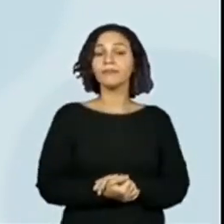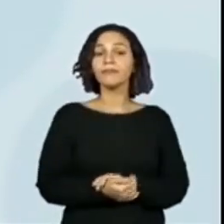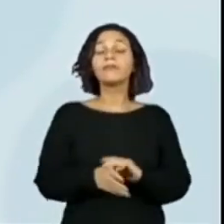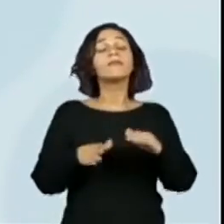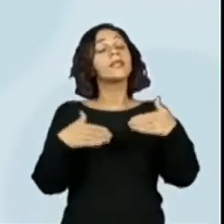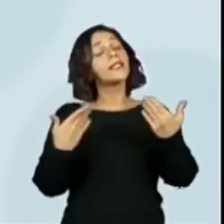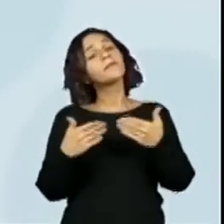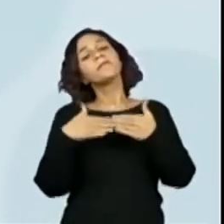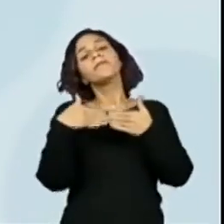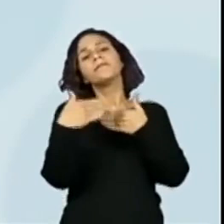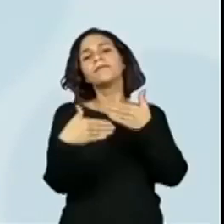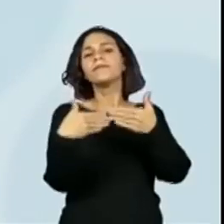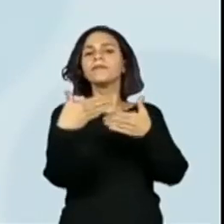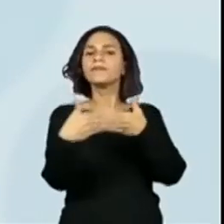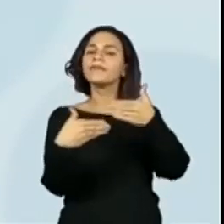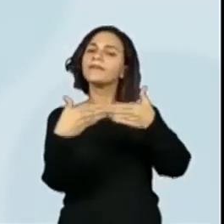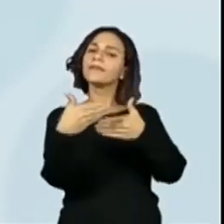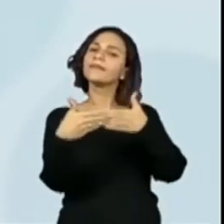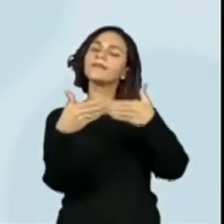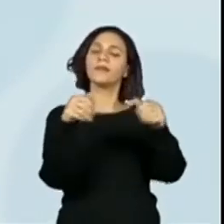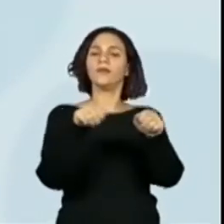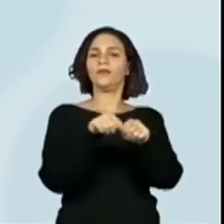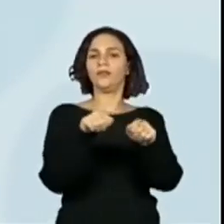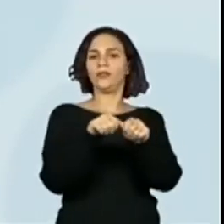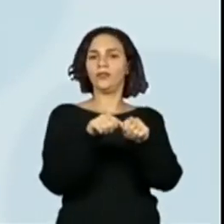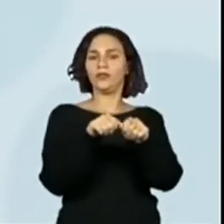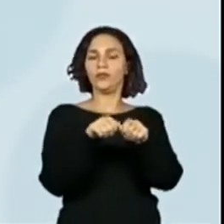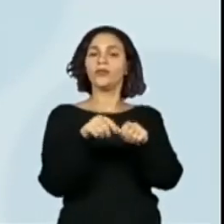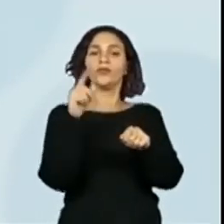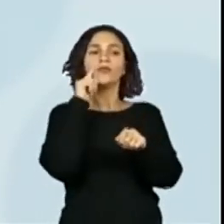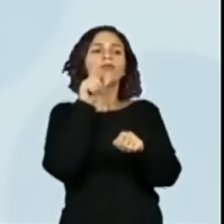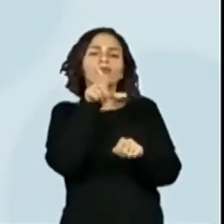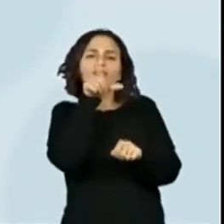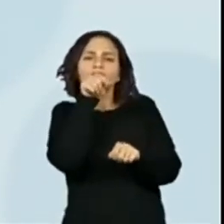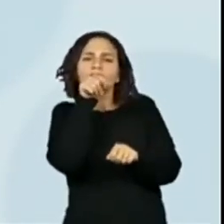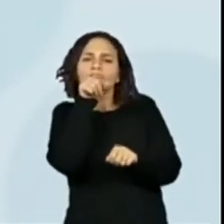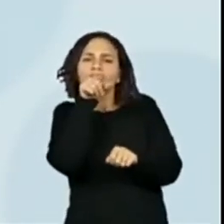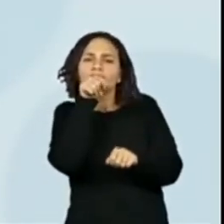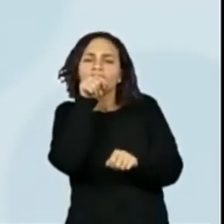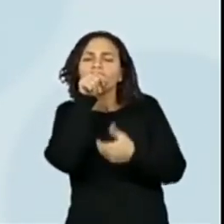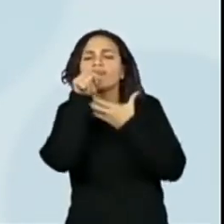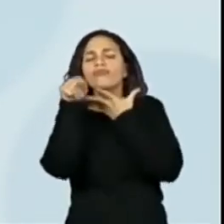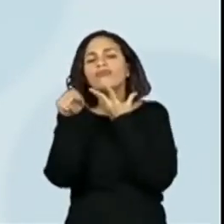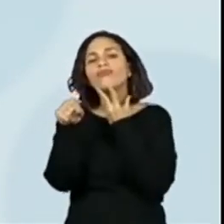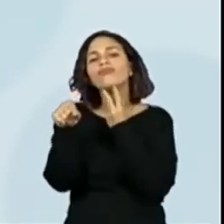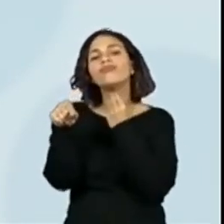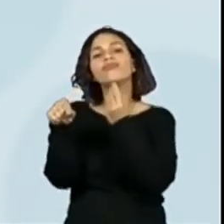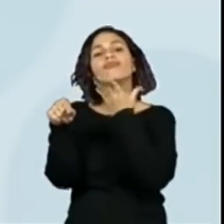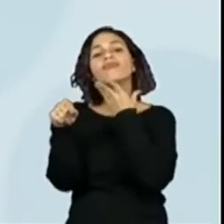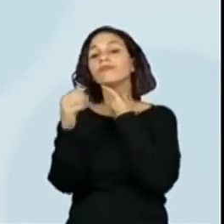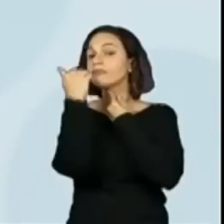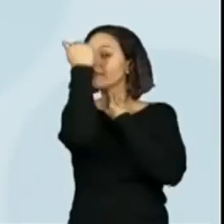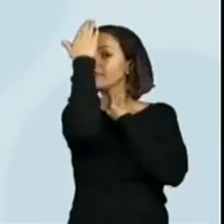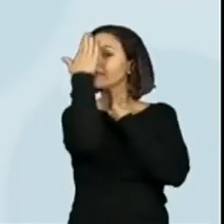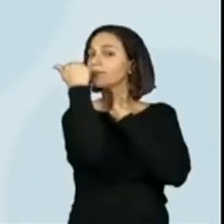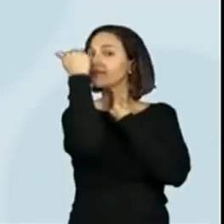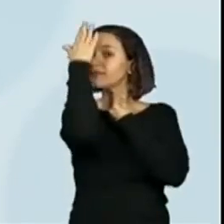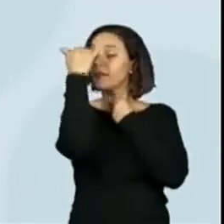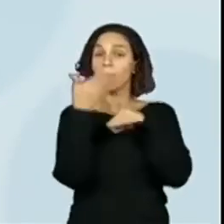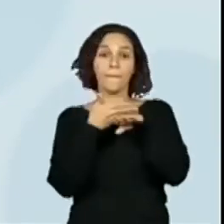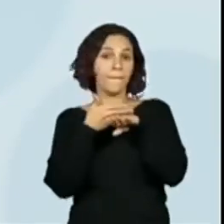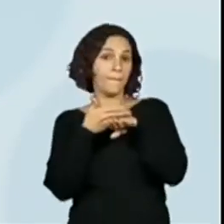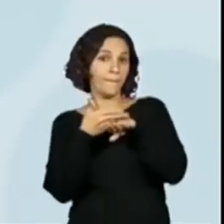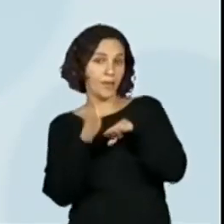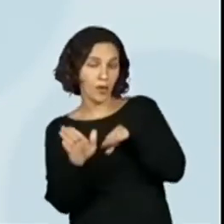Assim, ela fez o Cujubim. Pintou a cabeça do Cujubim de branco, com tabatinga, pintou-lhes